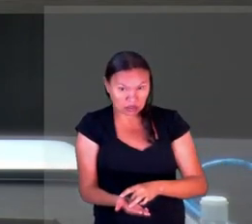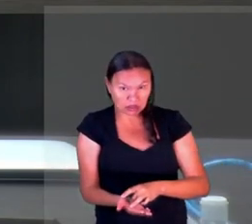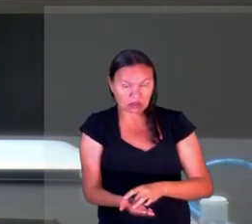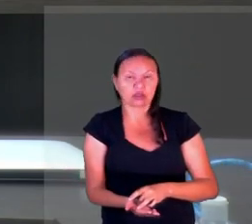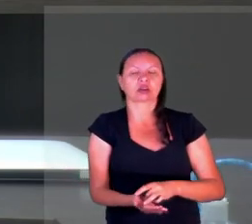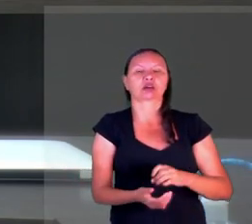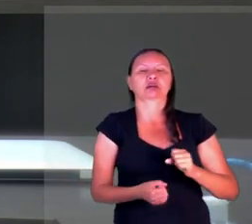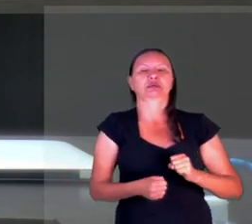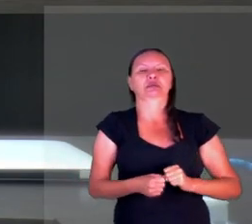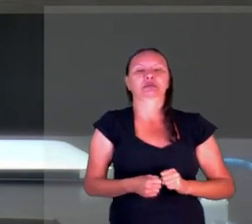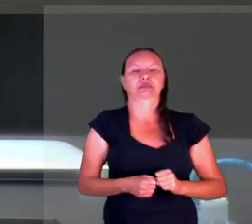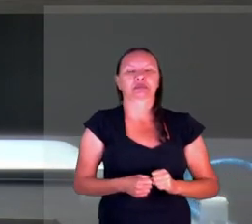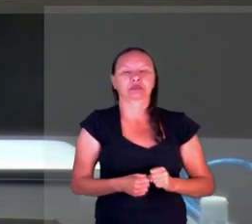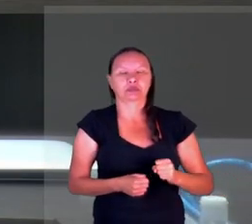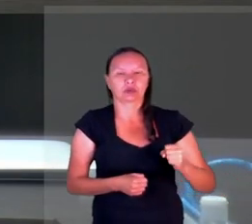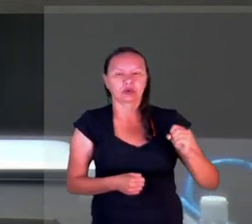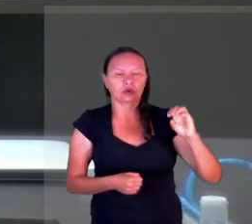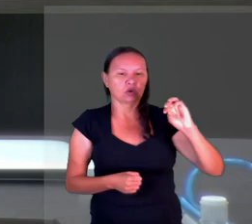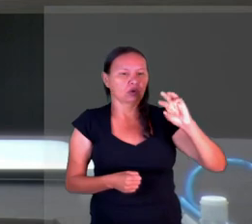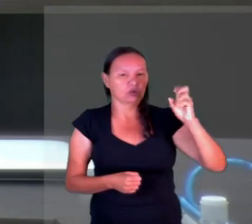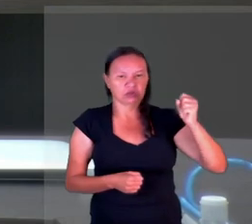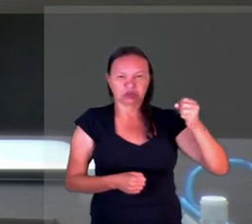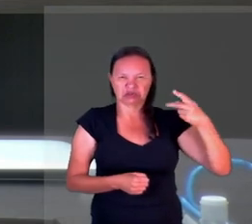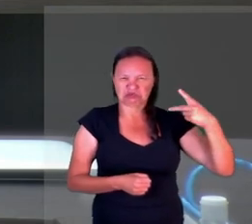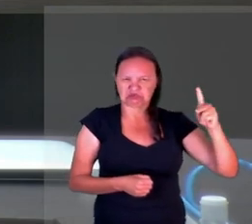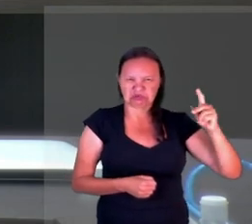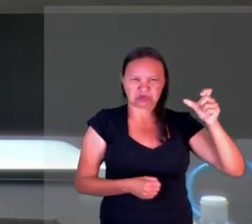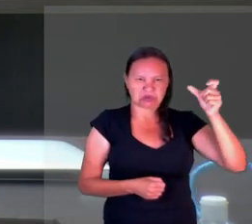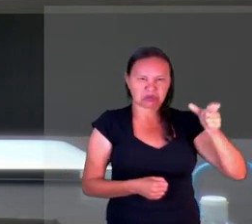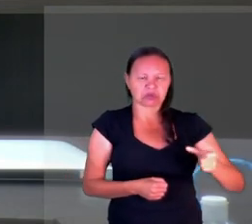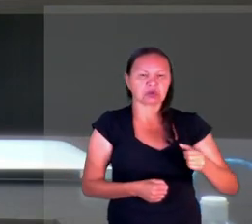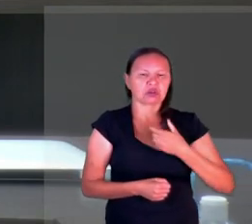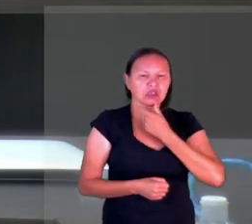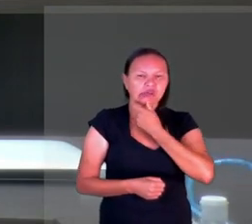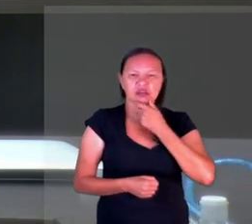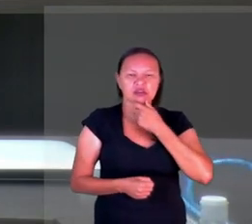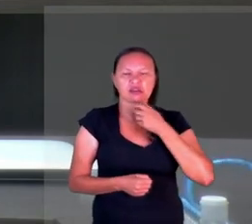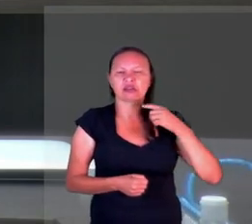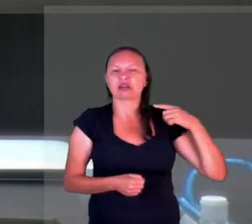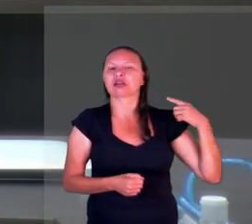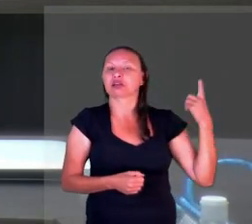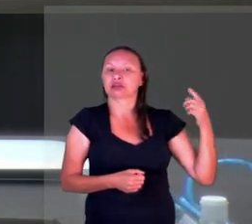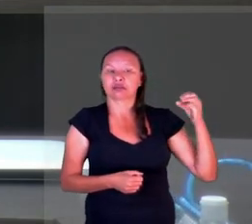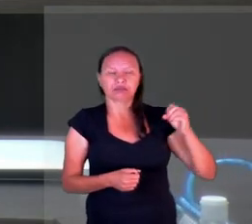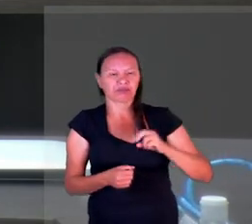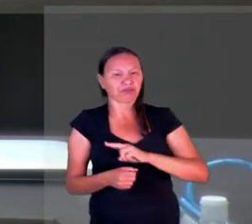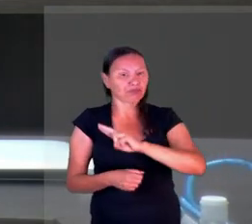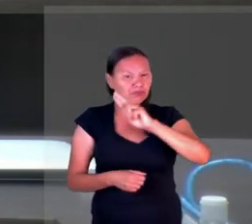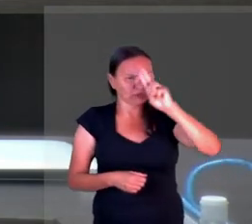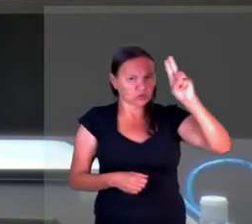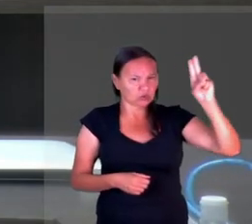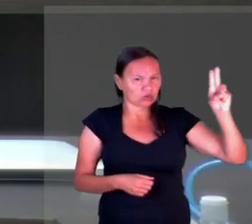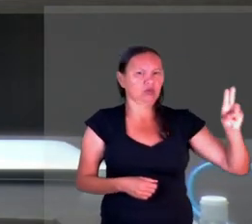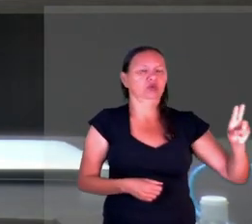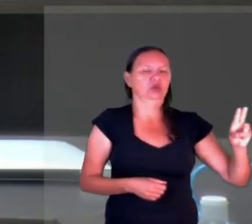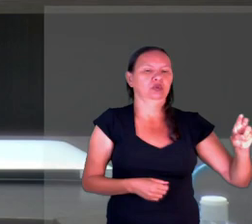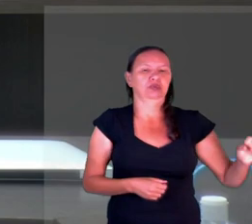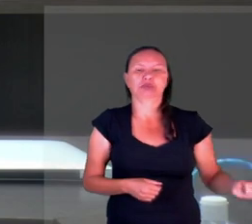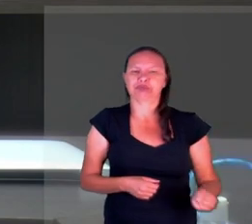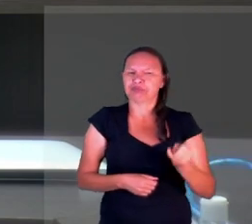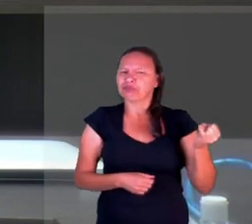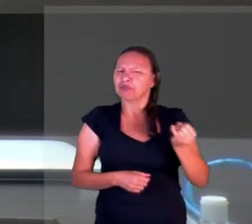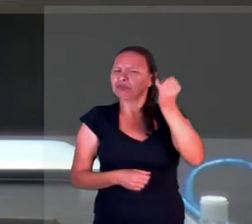ã Oliveira schoter que na época inclusive trabalhava na ONU e outros nomes assim eh do do